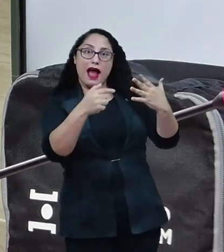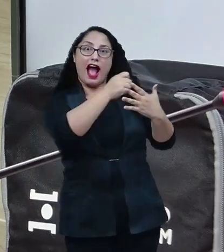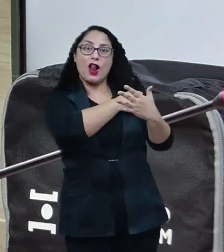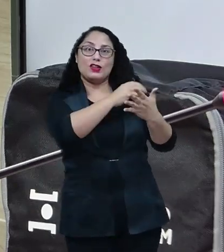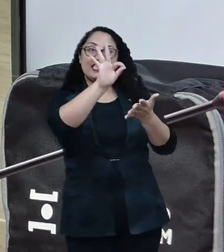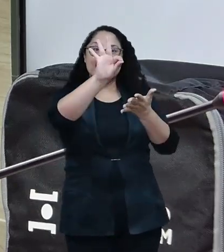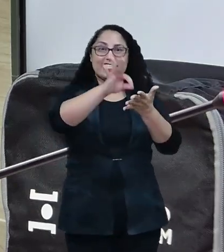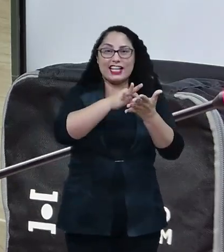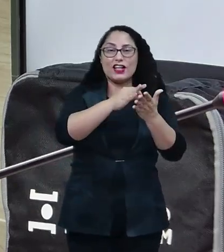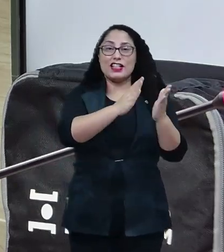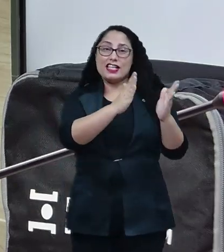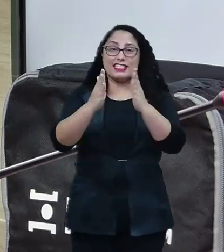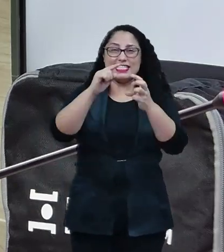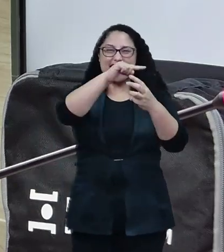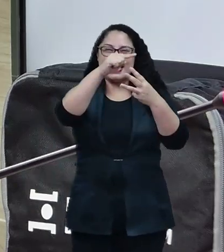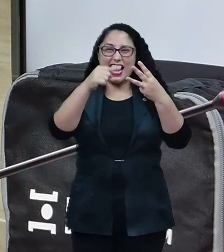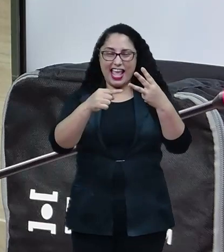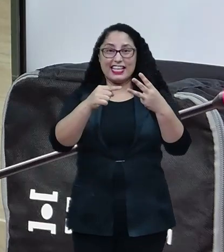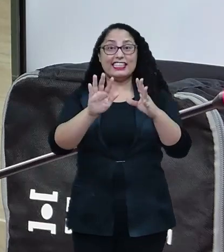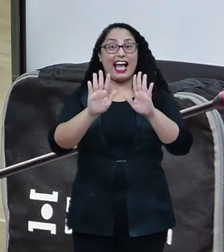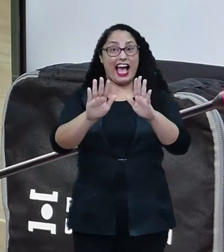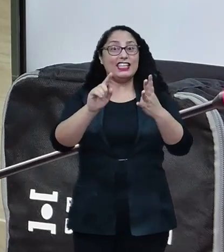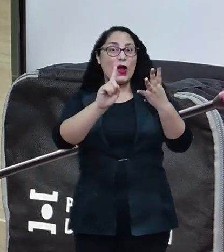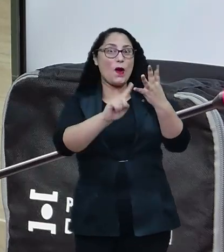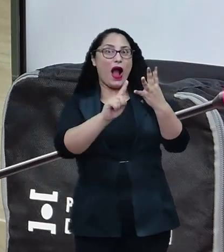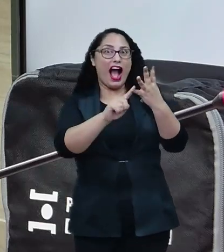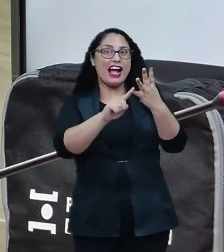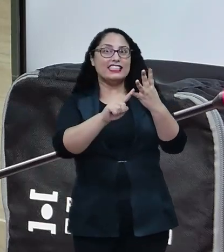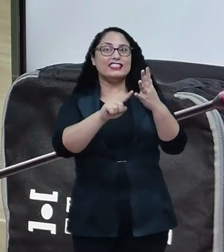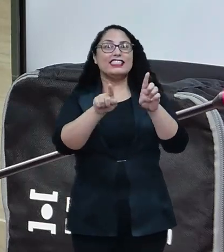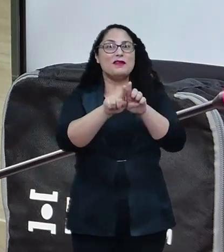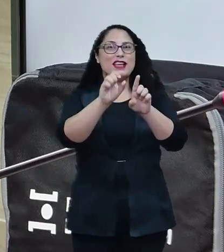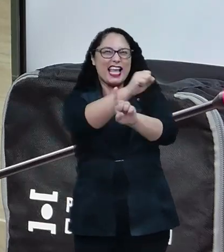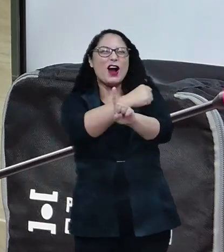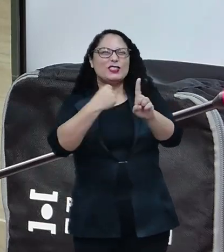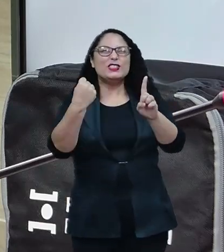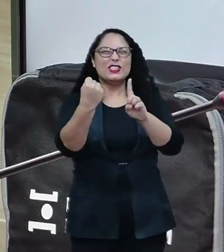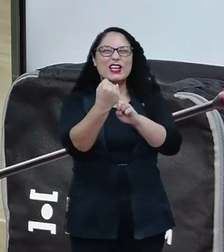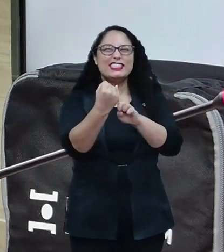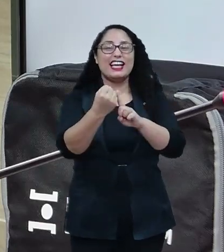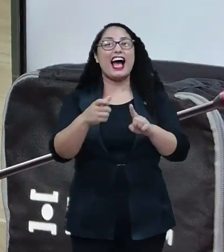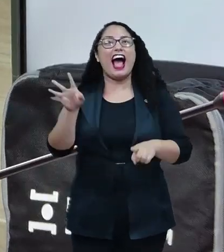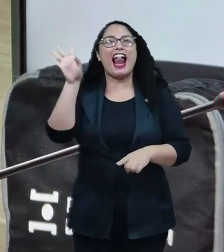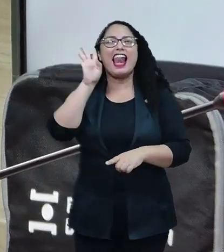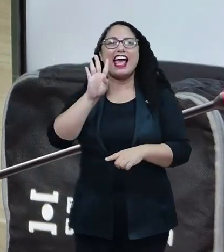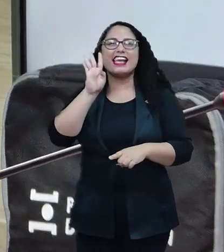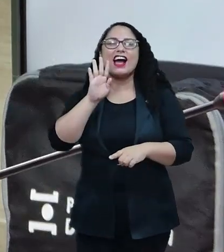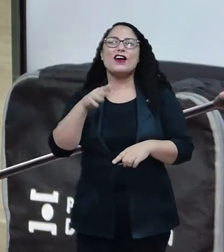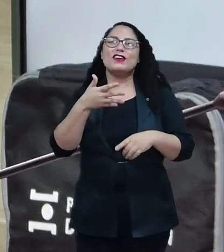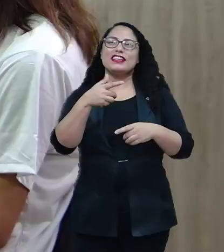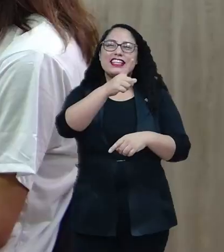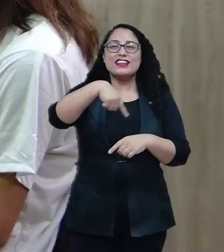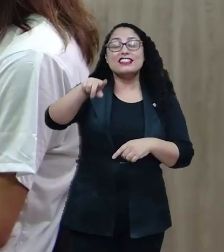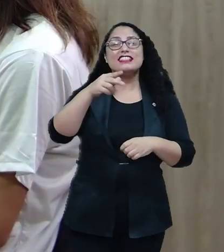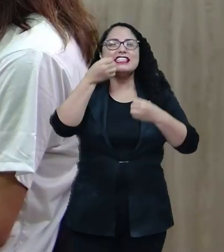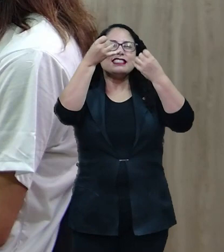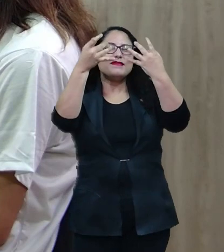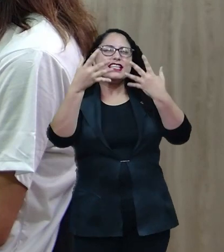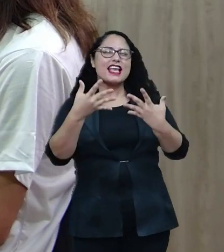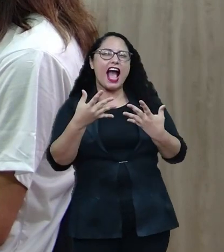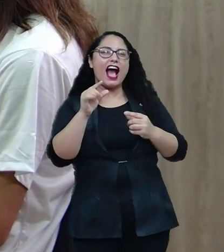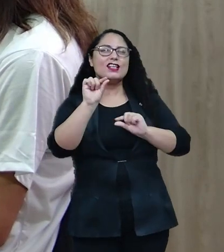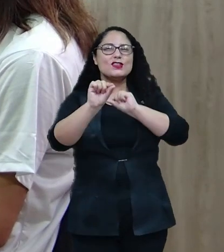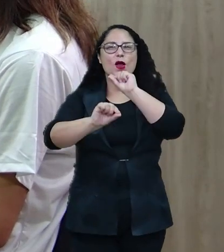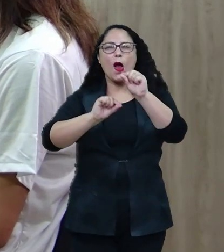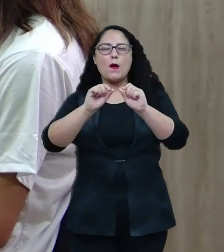inscreveram dentro desses 3 critérios. Tinha um 4º critério, que era o critério social. Legal. Eu queria que vocês falassem um pouco